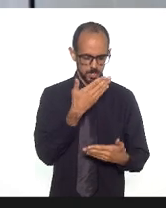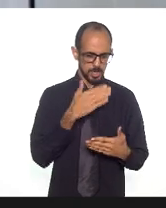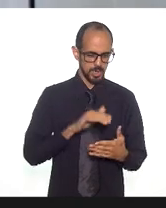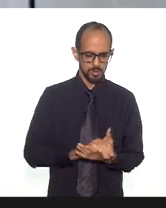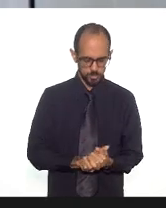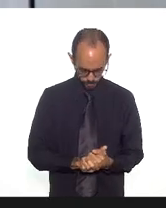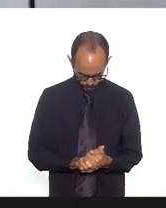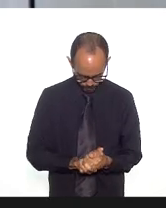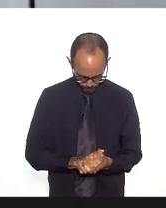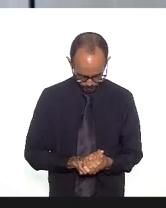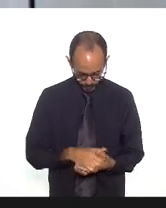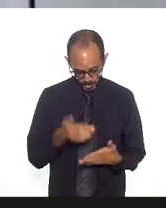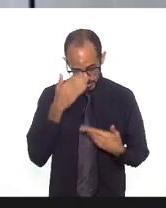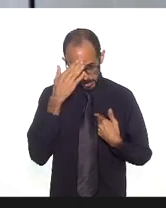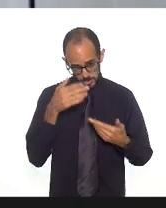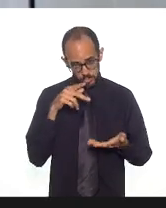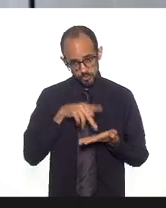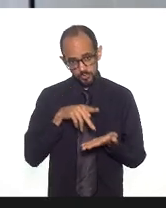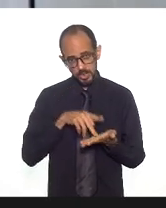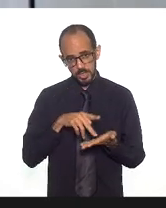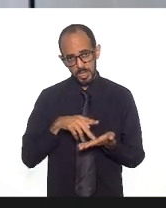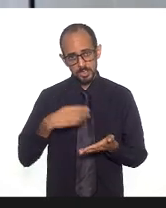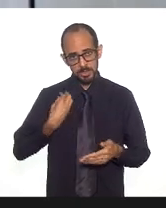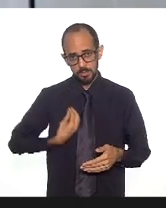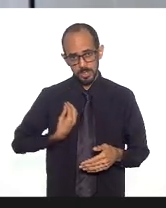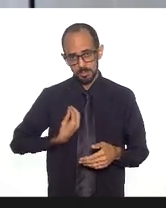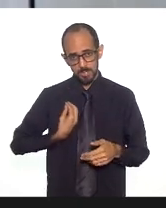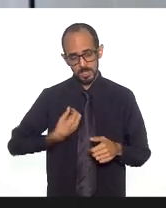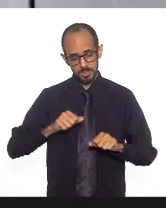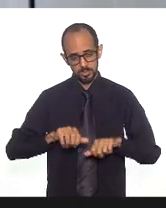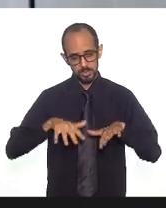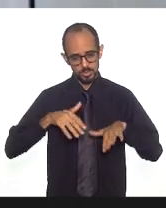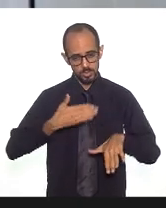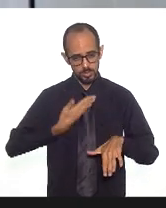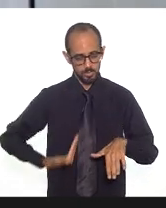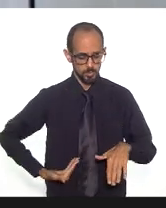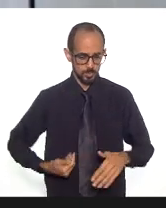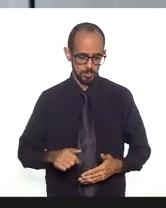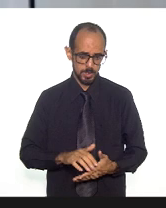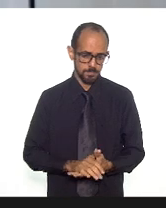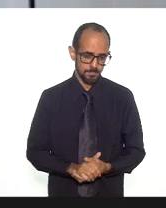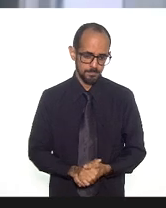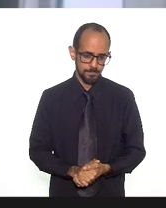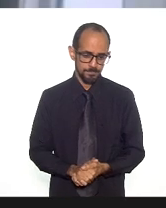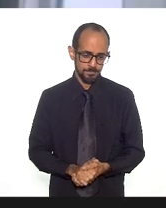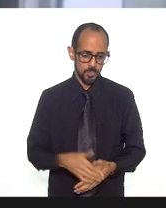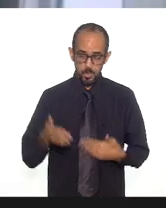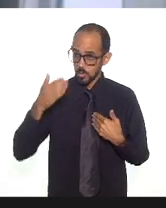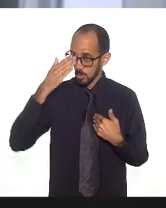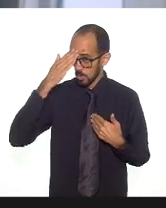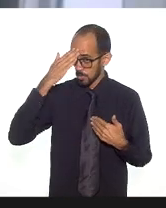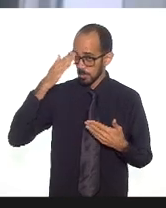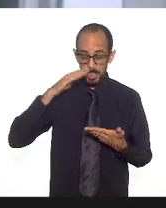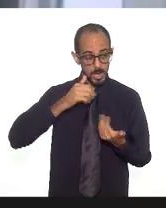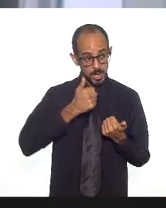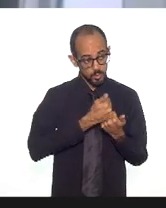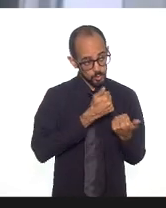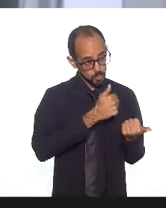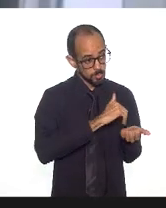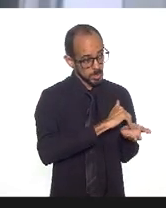e agradeço a oportunidade de participar dessa audiência pública. Muito obrigado,